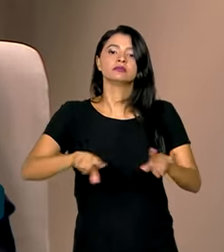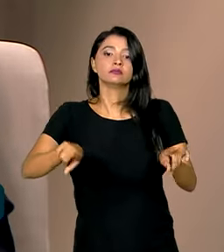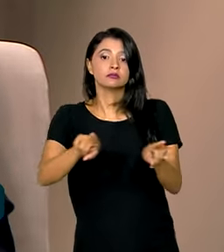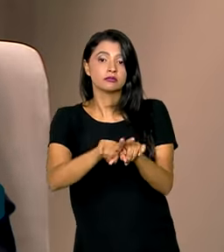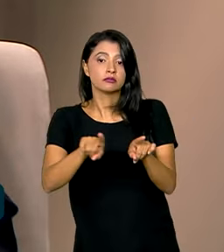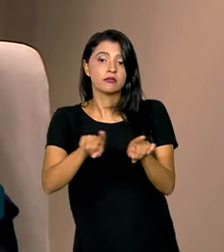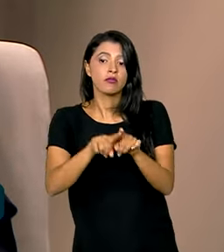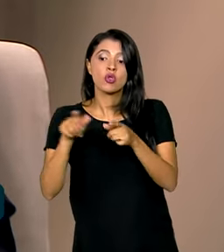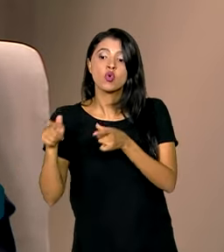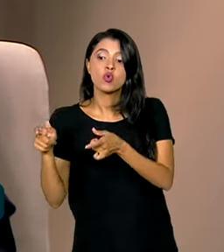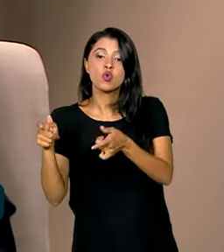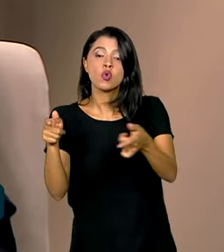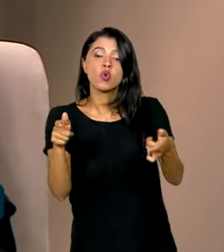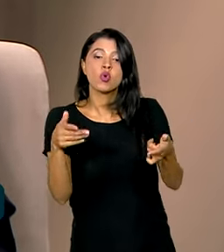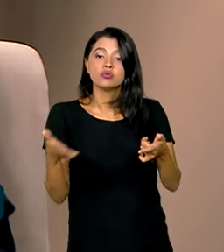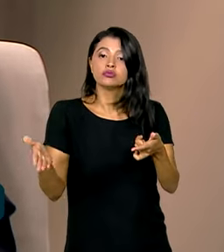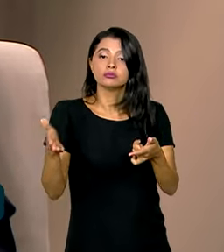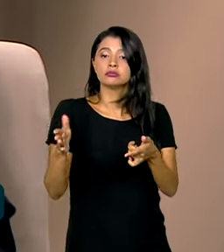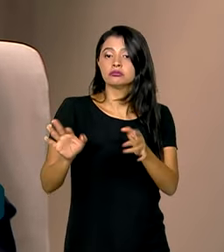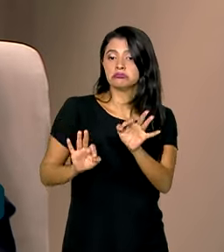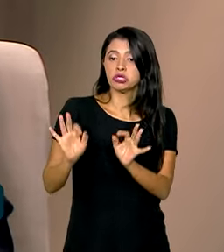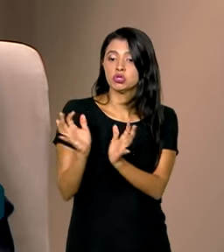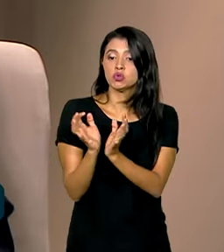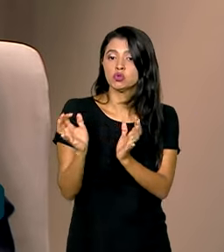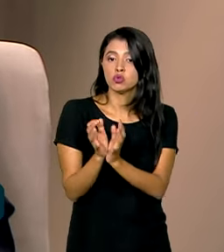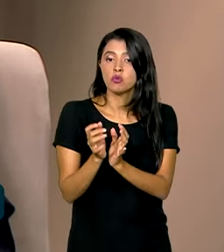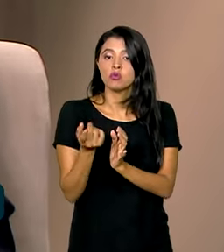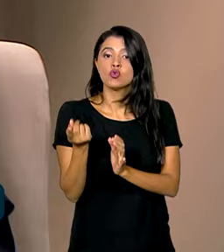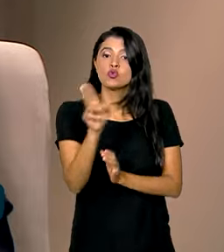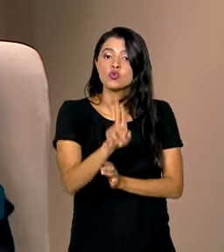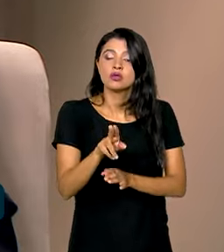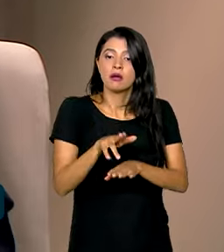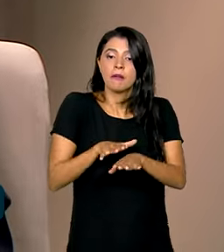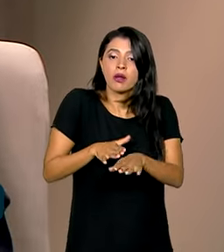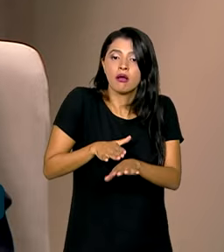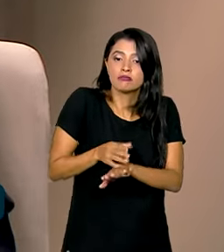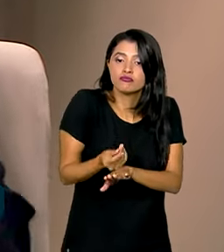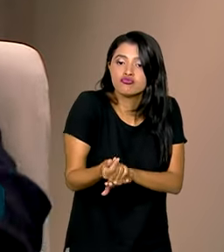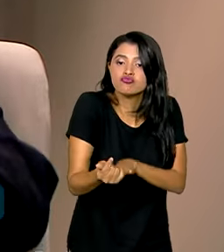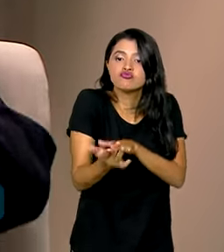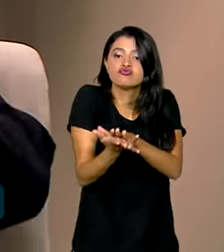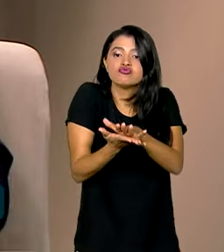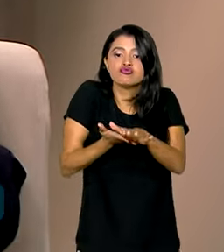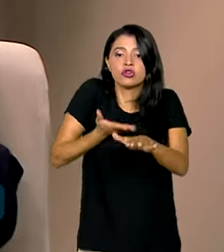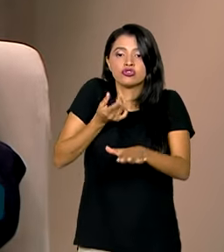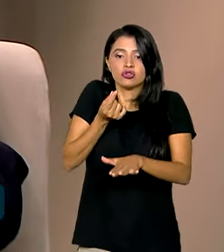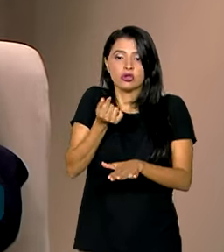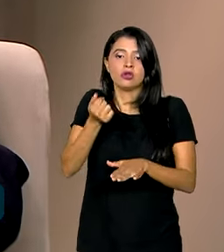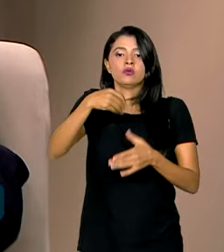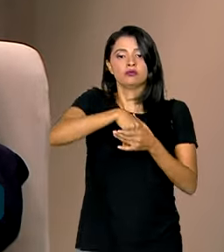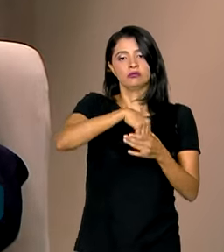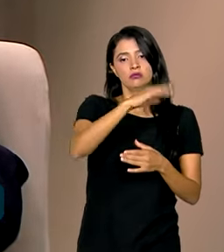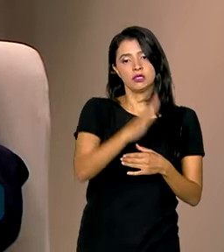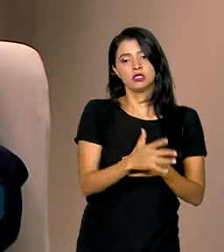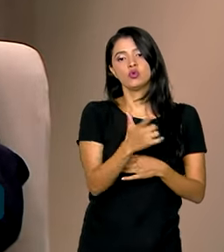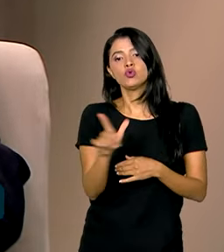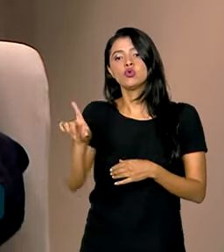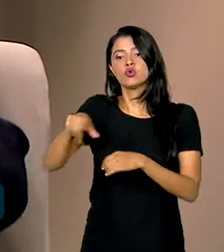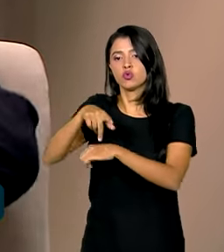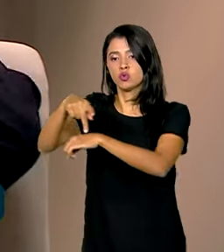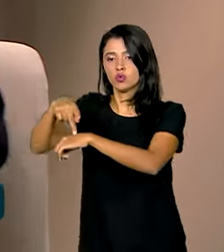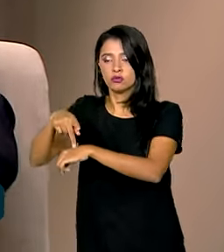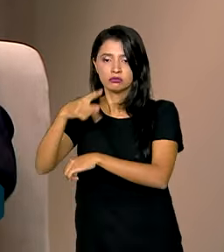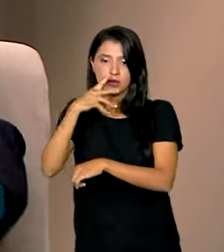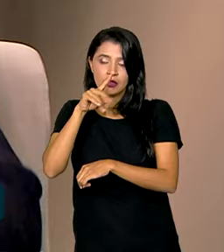aos canais que essas organizações usam para lavar dinheiro no Brasil e fora do Brasil. Com isso, você enfraquece